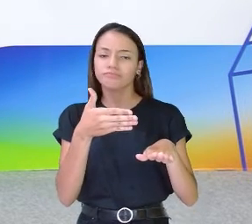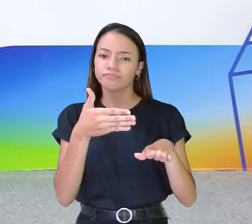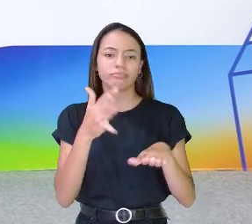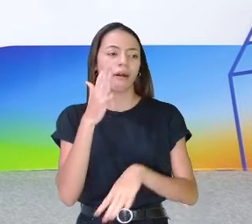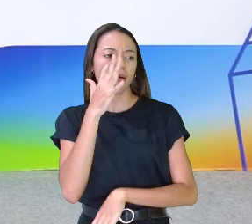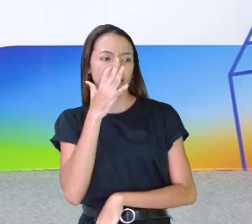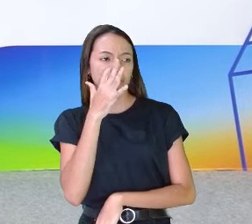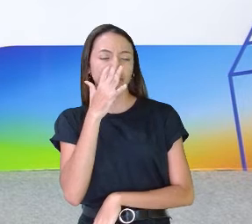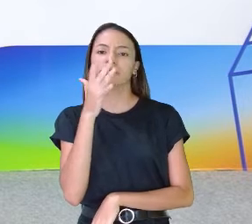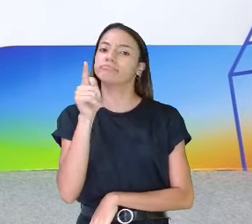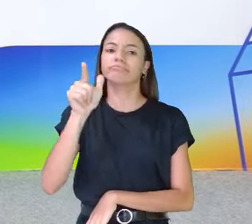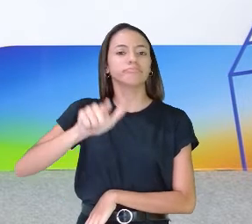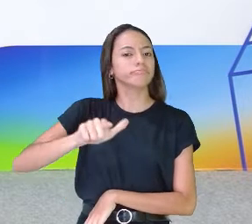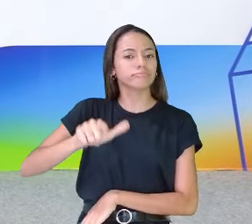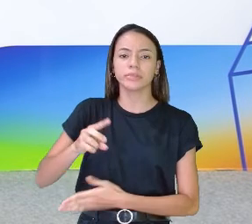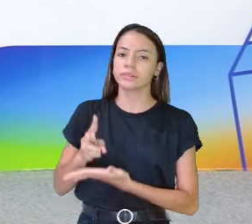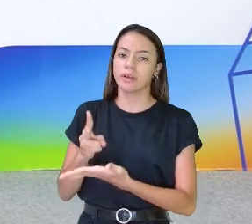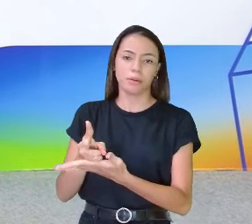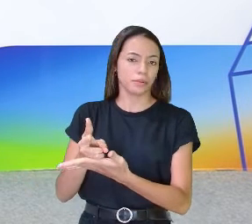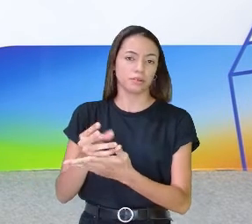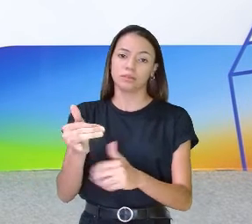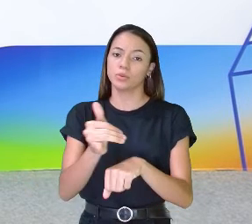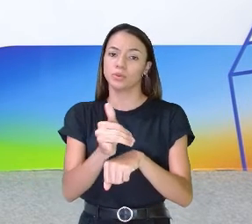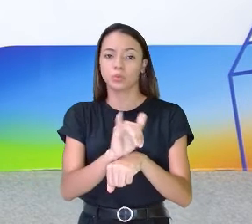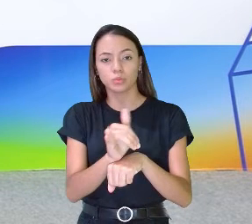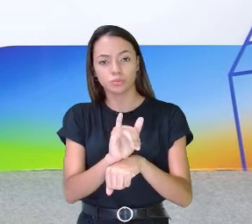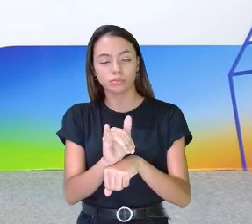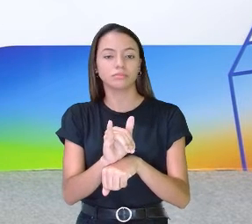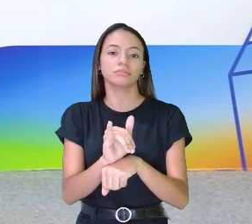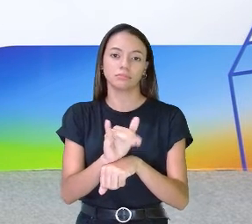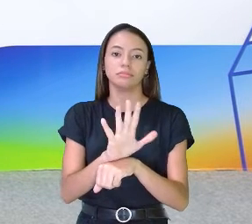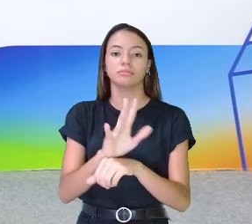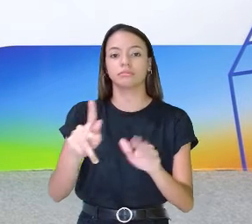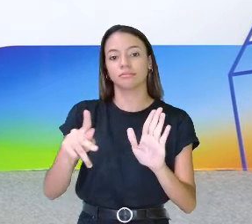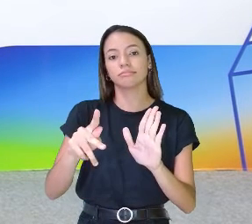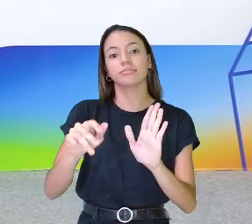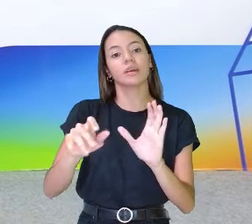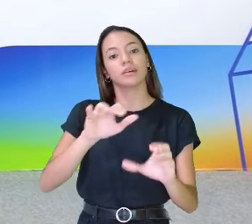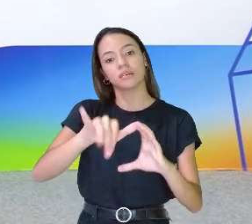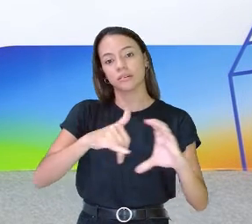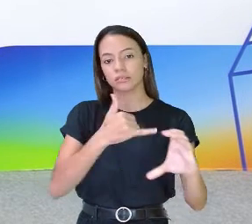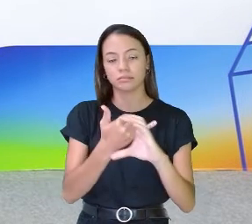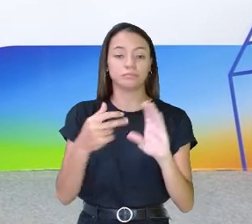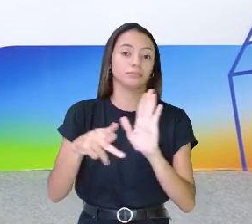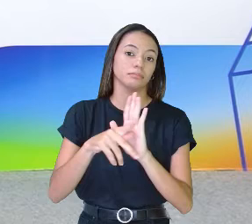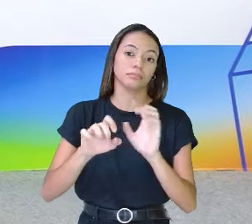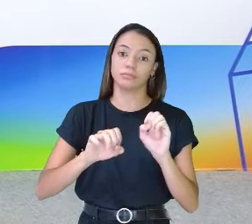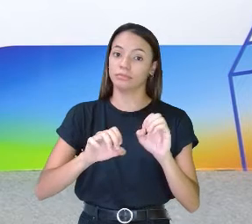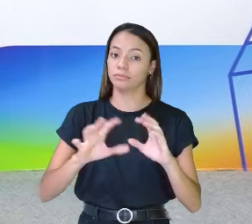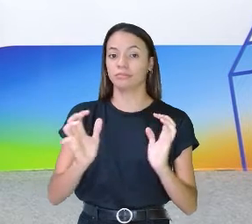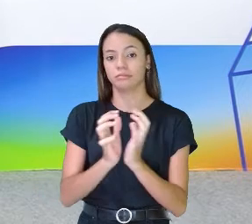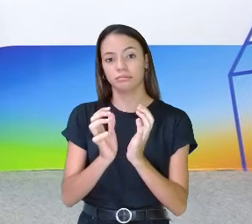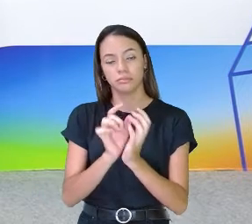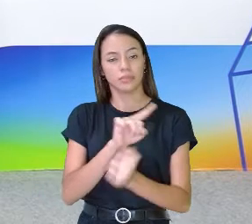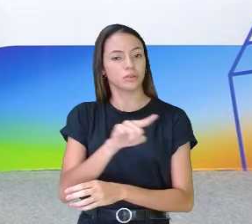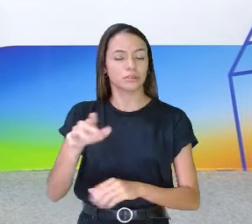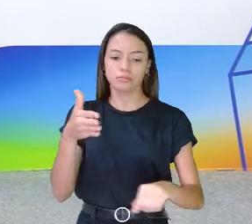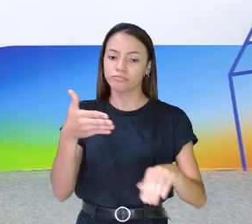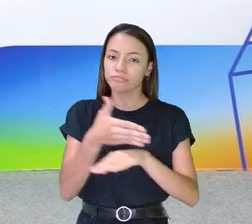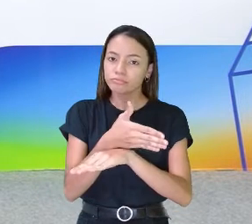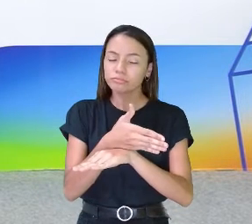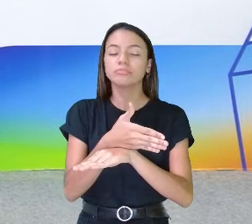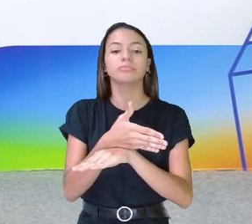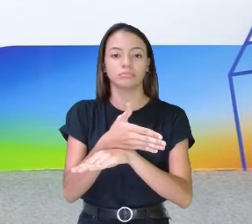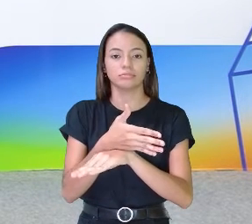rever, né? Tanto no YouTube, no canal Educa Recife. Então, vocês podem entrar no YouTube,